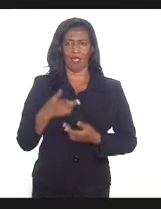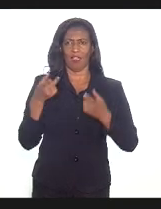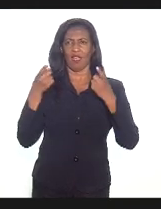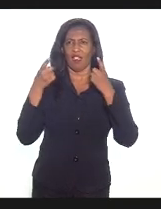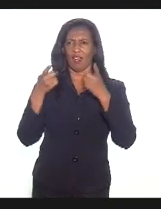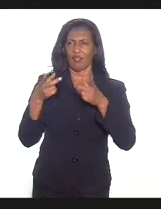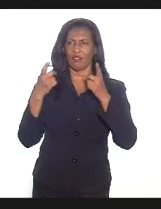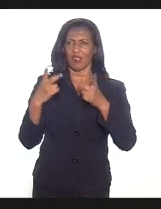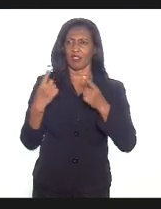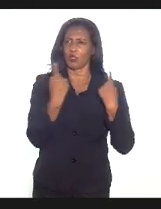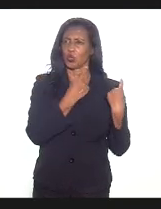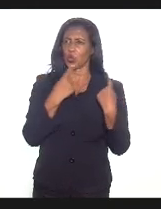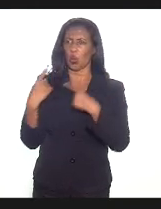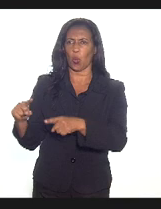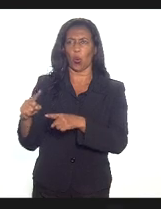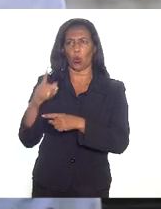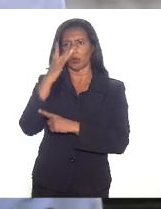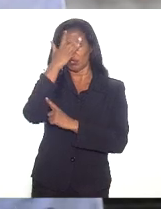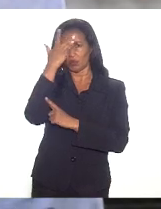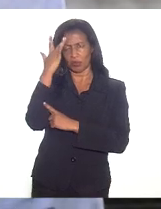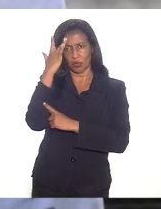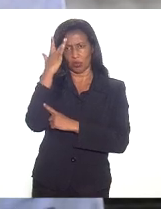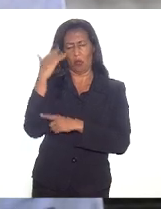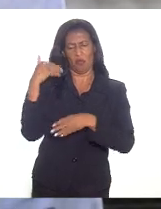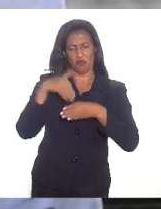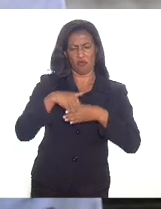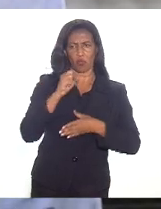região dos lagos. Meu voto é sim.